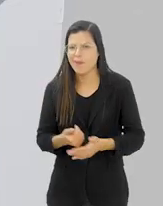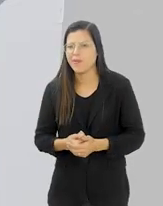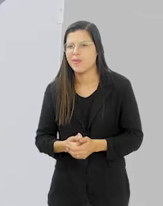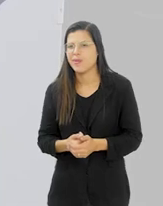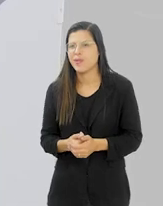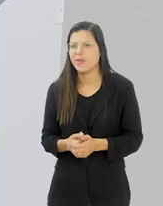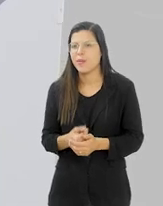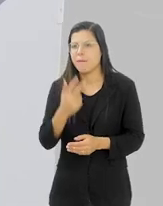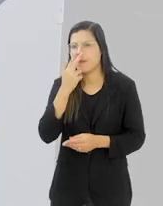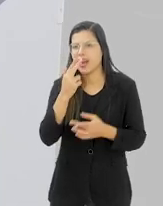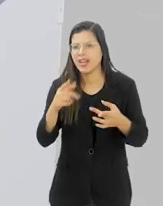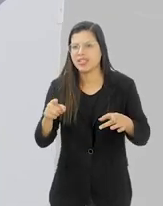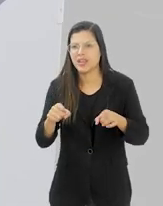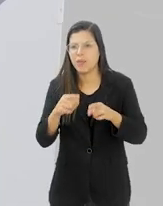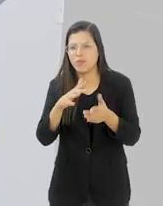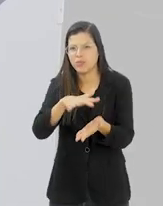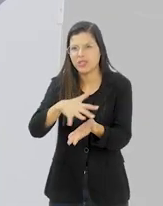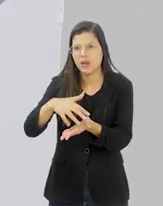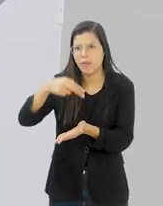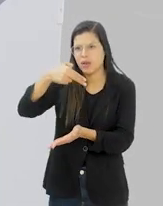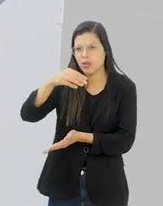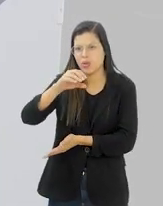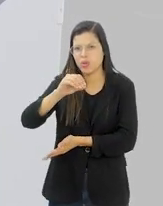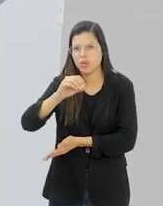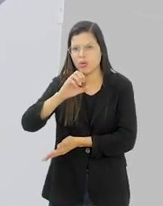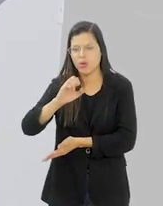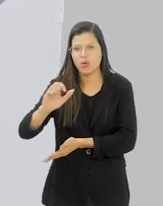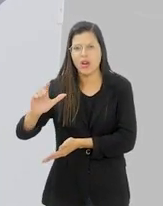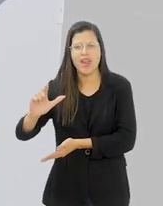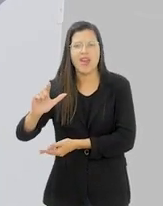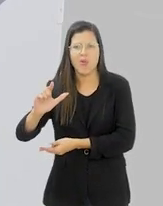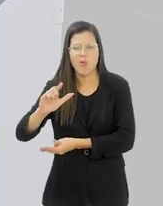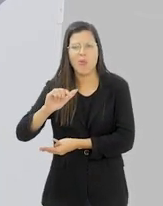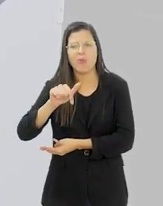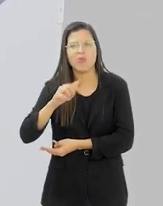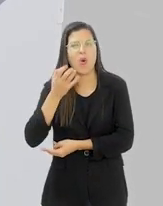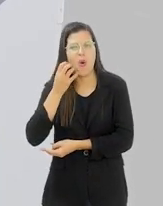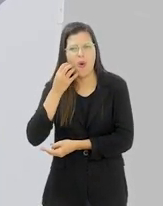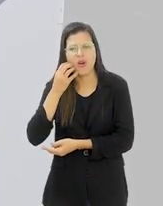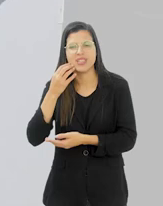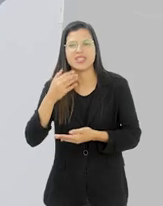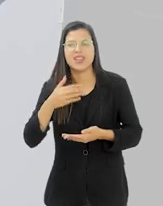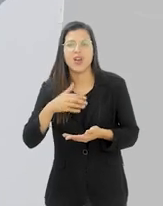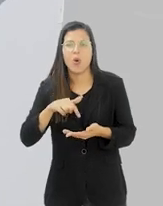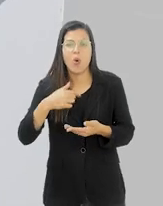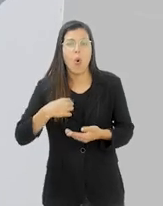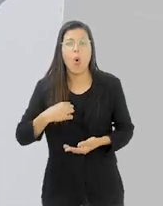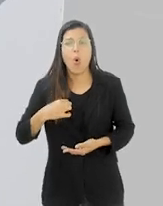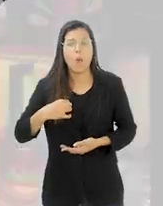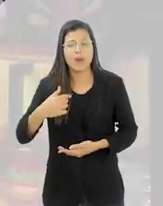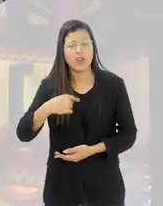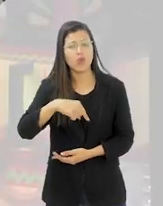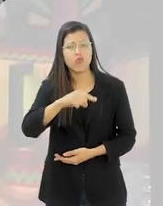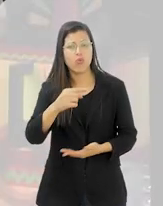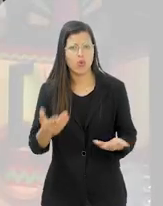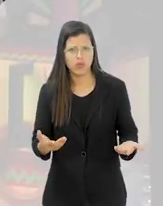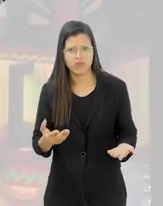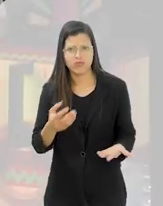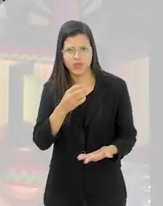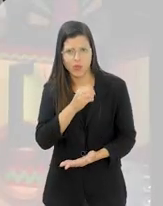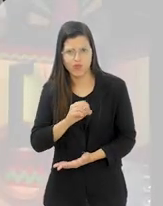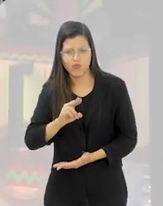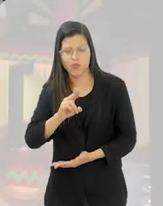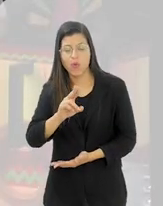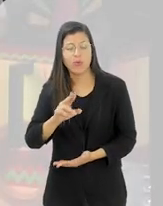não imaginam, né? É tipo a música do samba do Noel Rosa: "Com que roupa que eu vou?" A maioria às vezes não sabe e fala assim: "Poxa, eu num teatro?" E